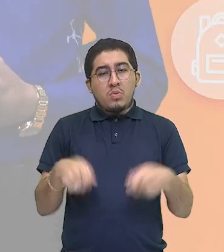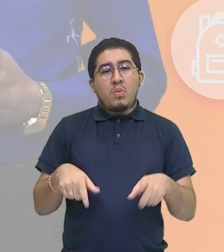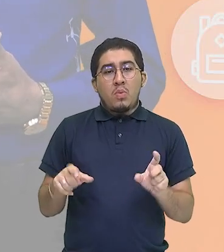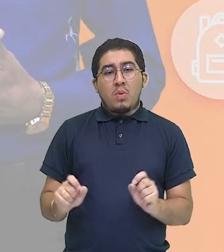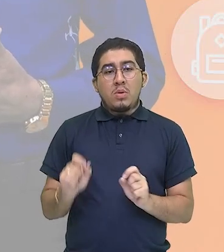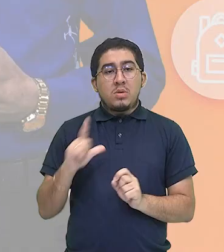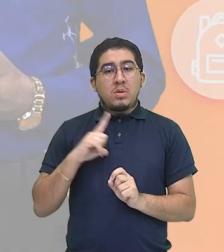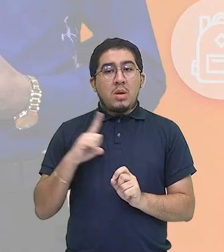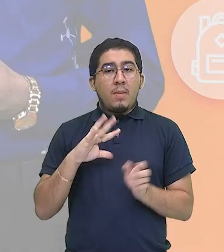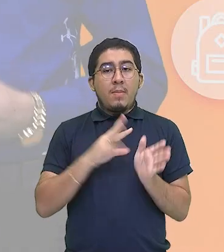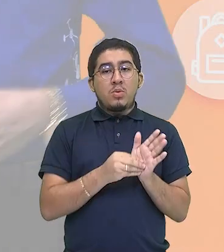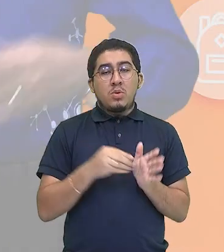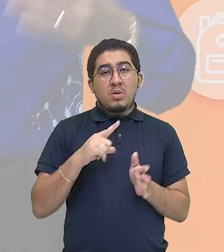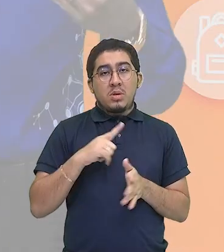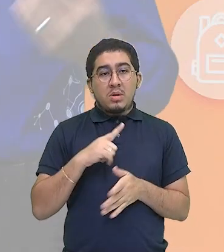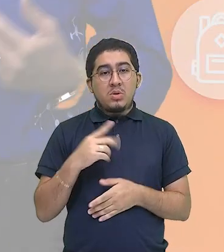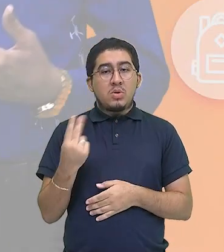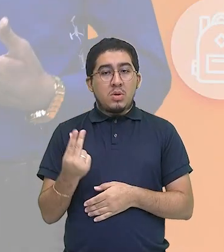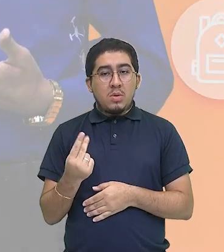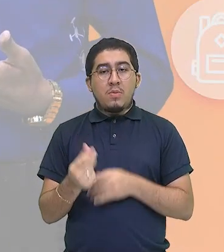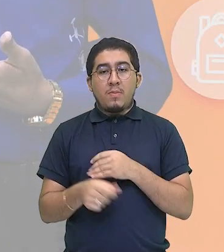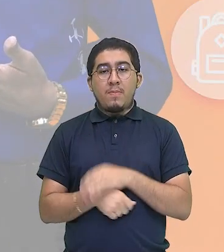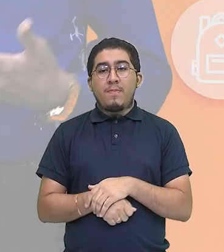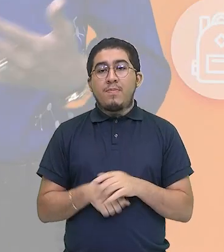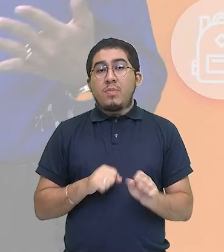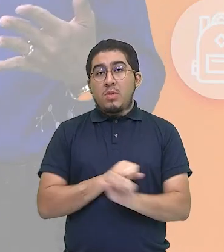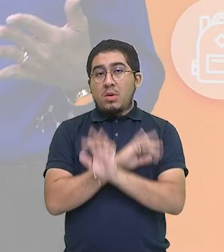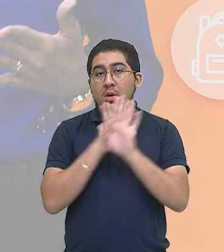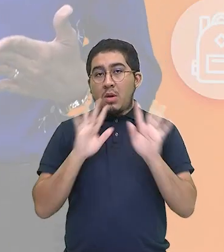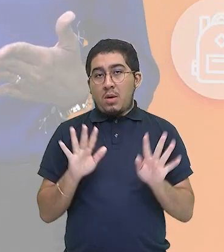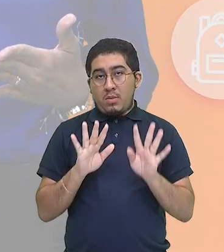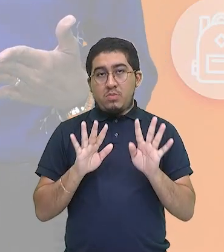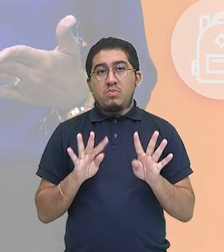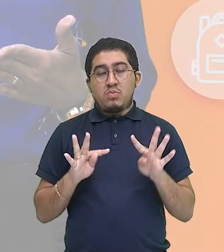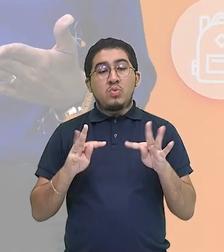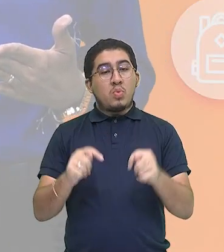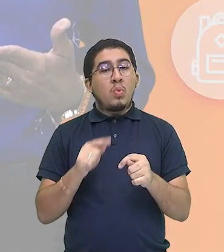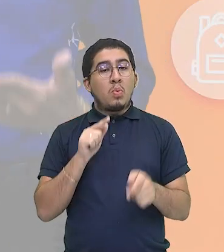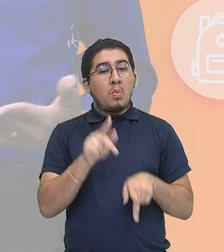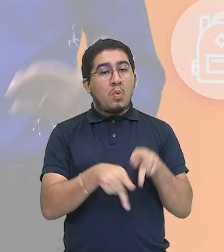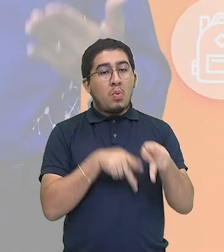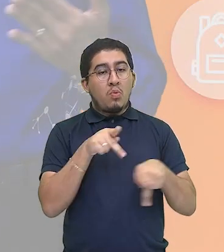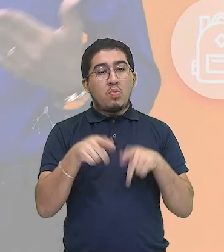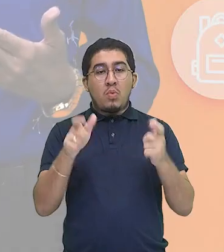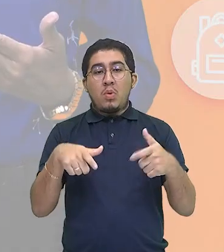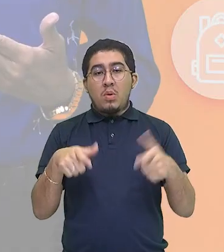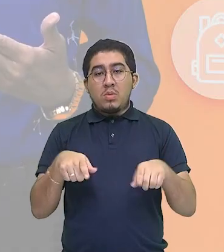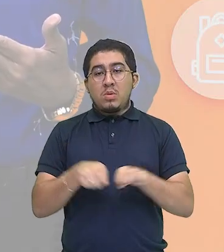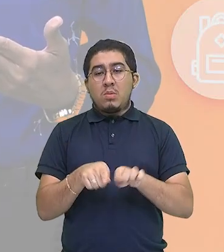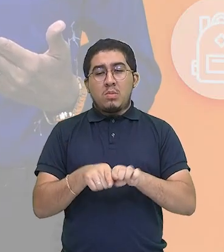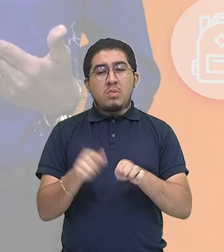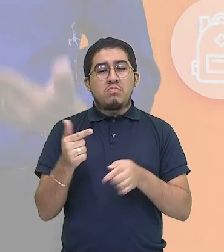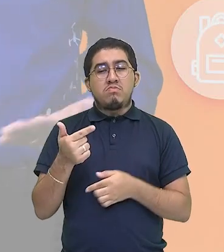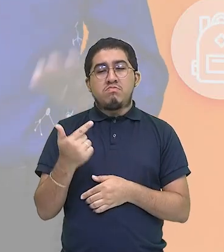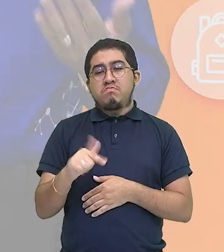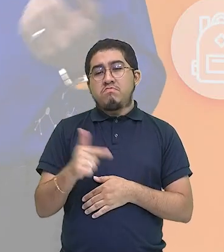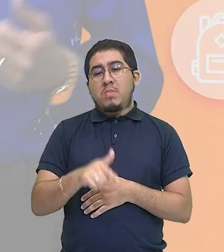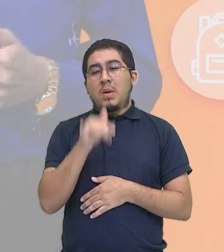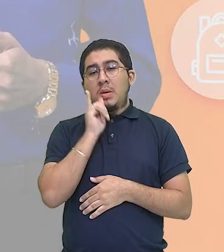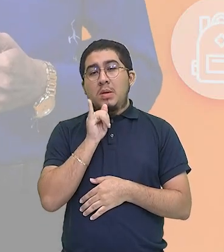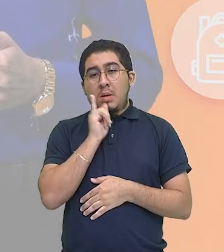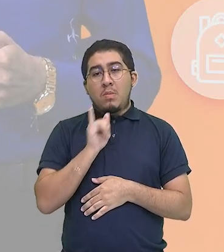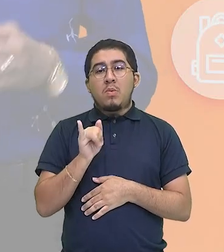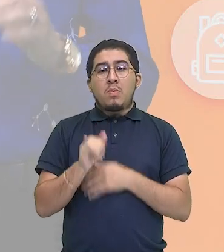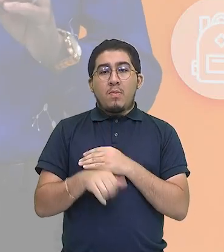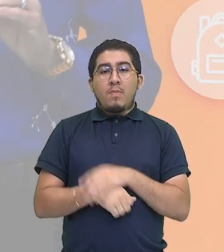aquilo que a Amazônia tem de riqueza. É claro que as populações locais não vão, digamos assim,